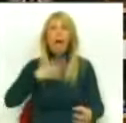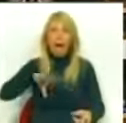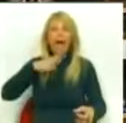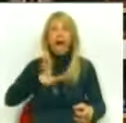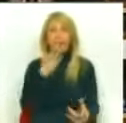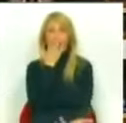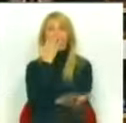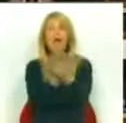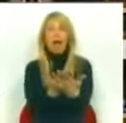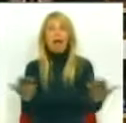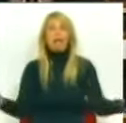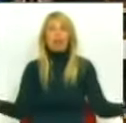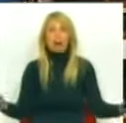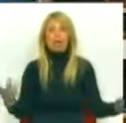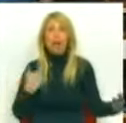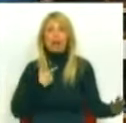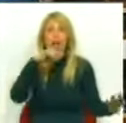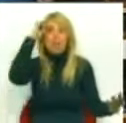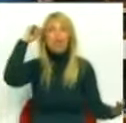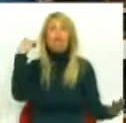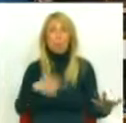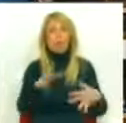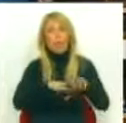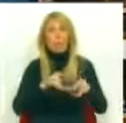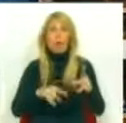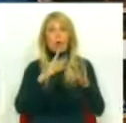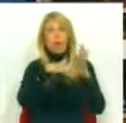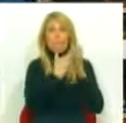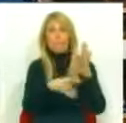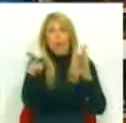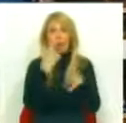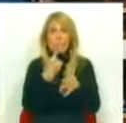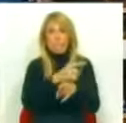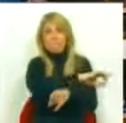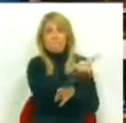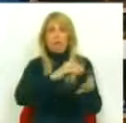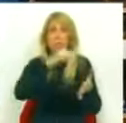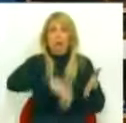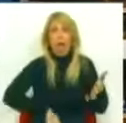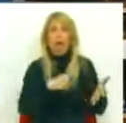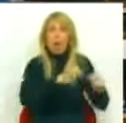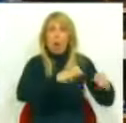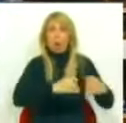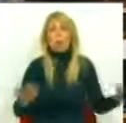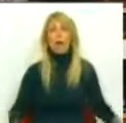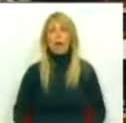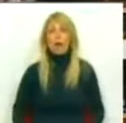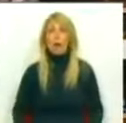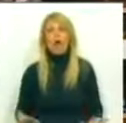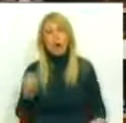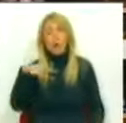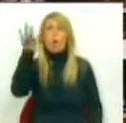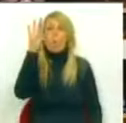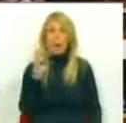mesmo plano que eles próprios subscreveram. De uma assentada, Sr. Primeiro-Ministro, o Partido Socialista renega